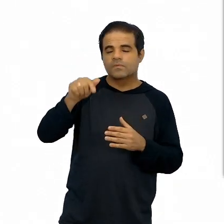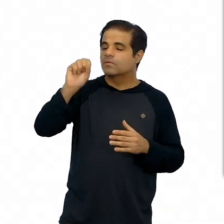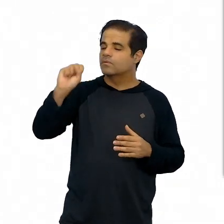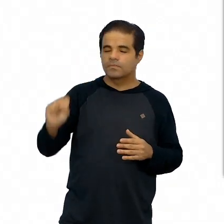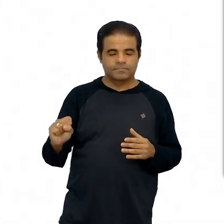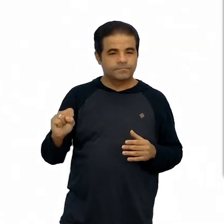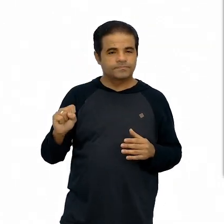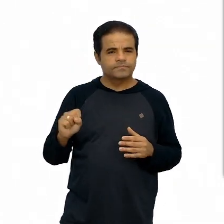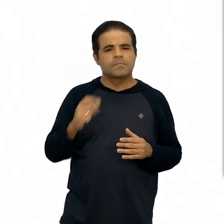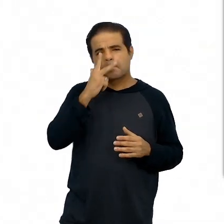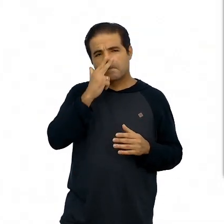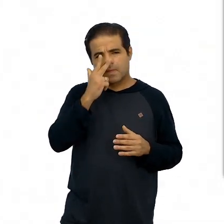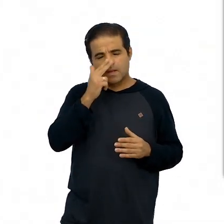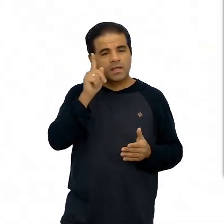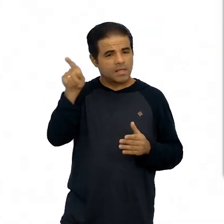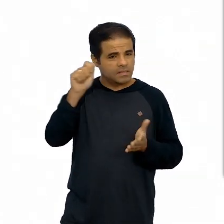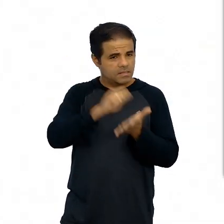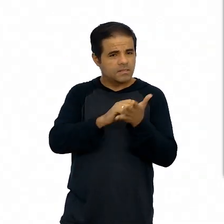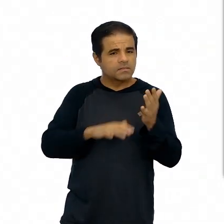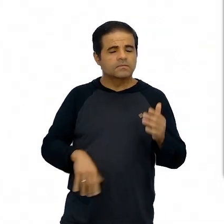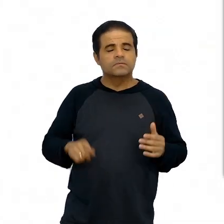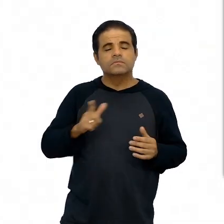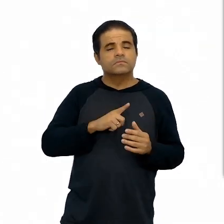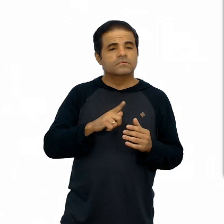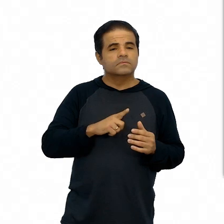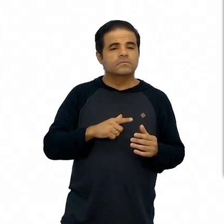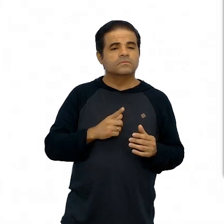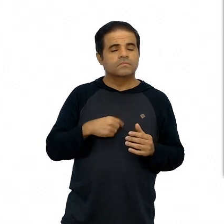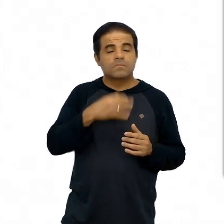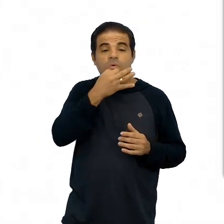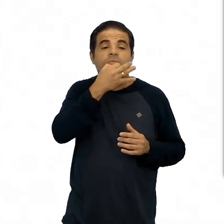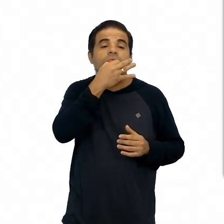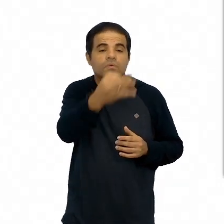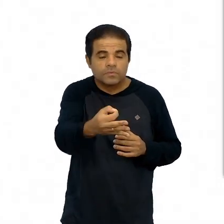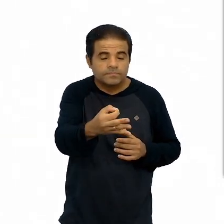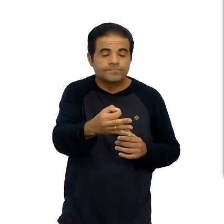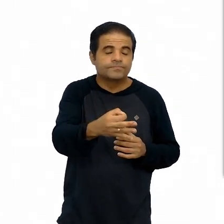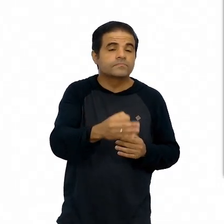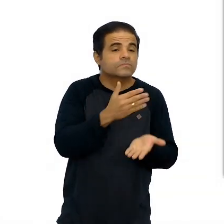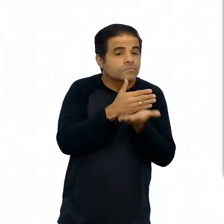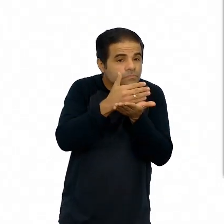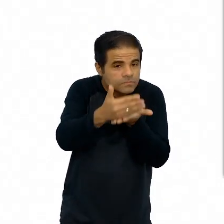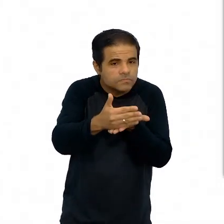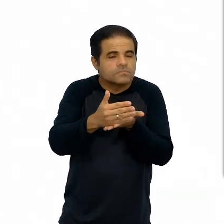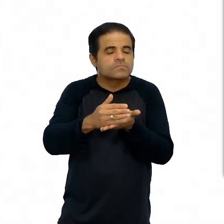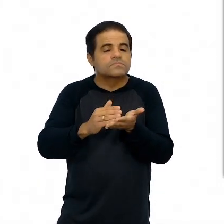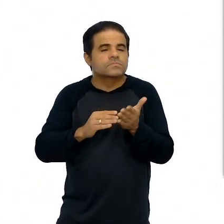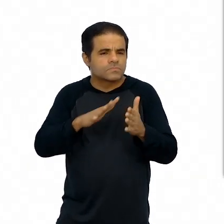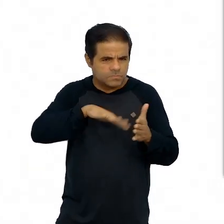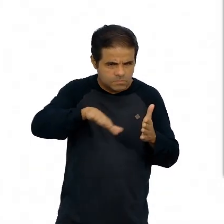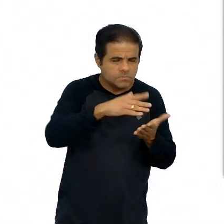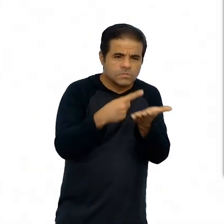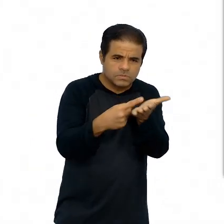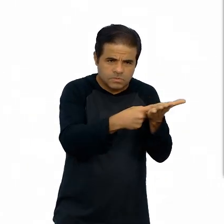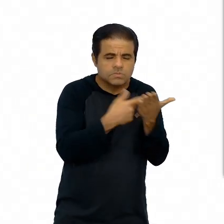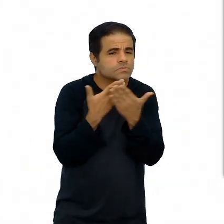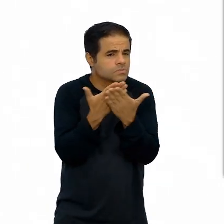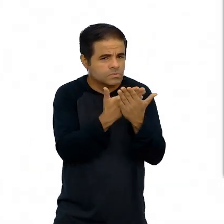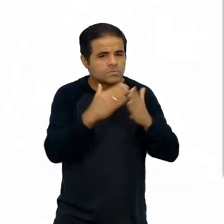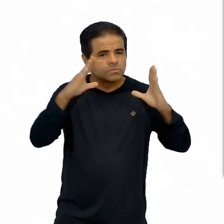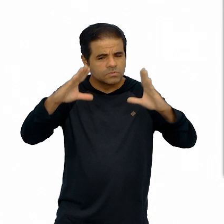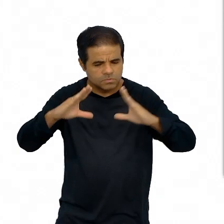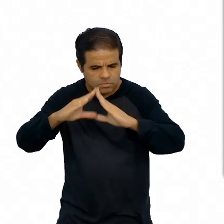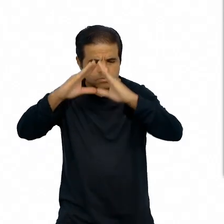e 8, né? Para essa atividade, nós sugerimos que inicialmente comente com os estudantes que os